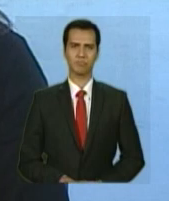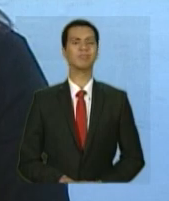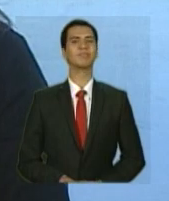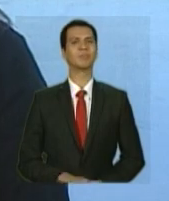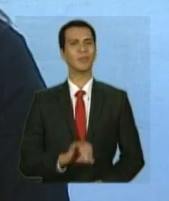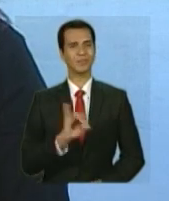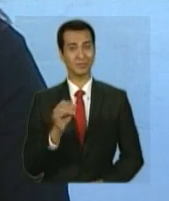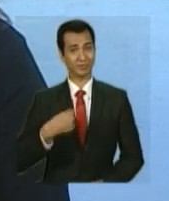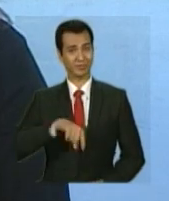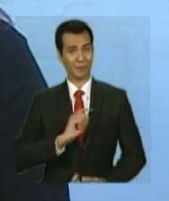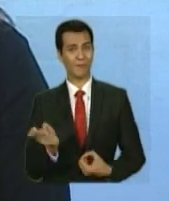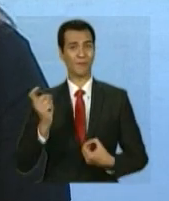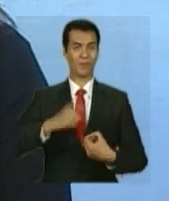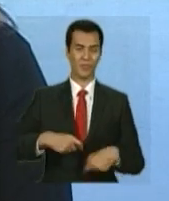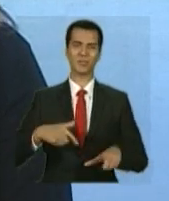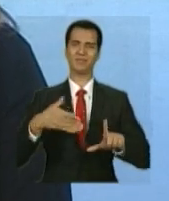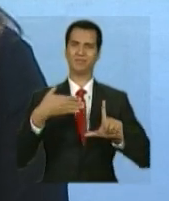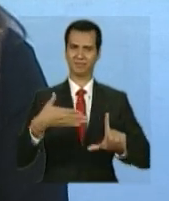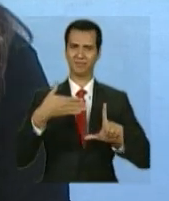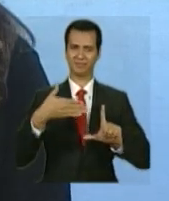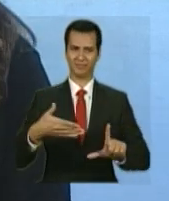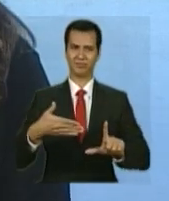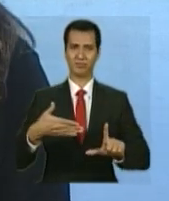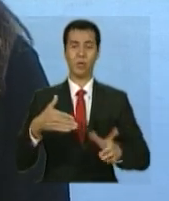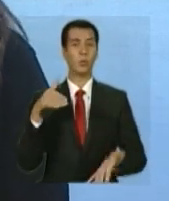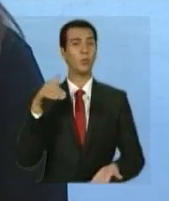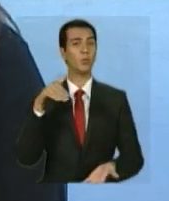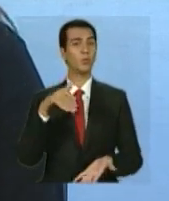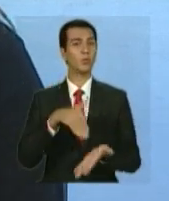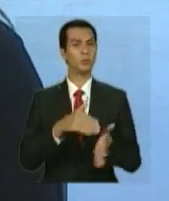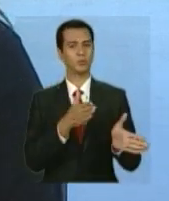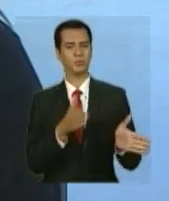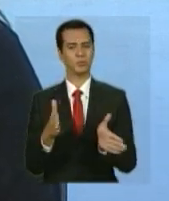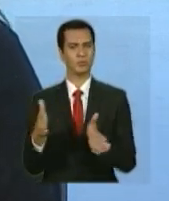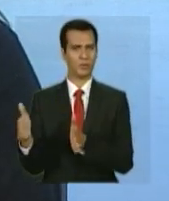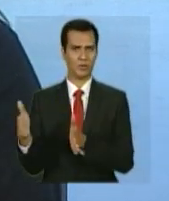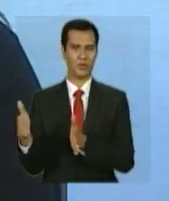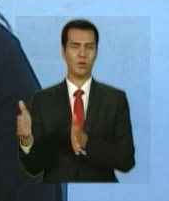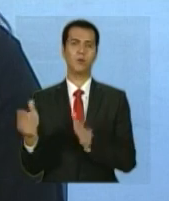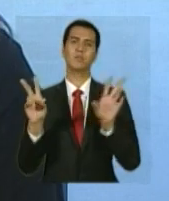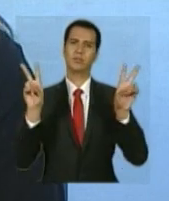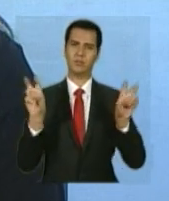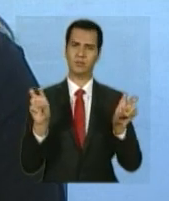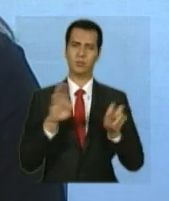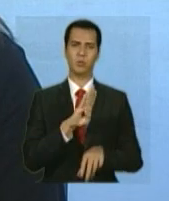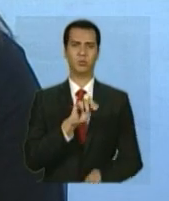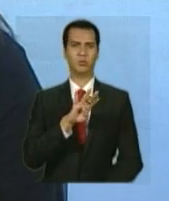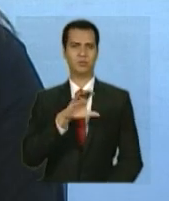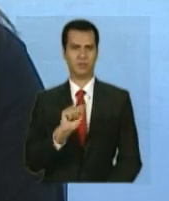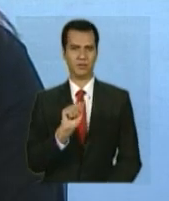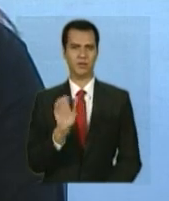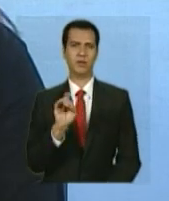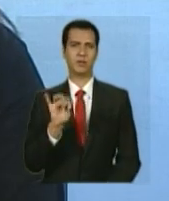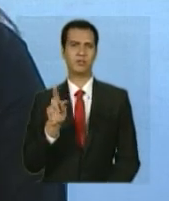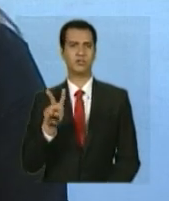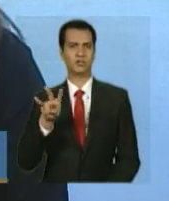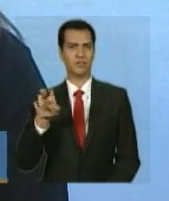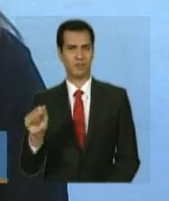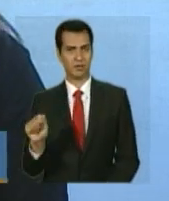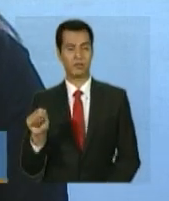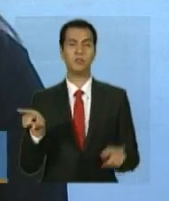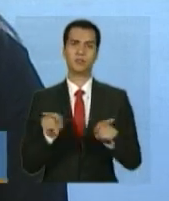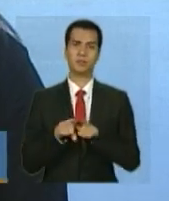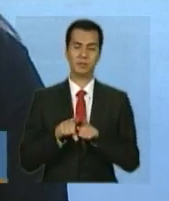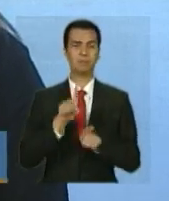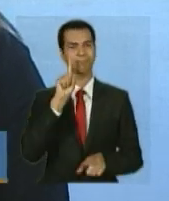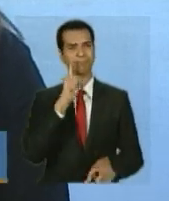Olá, estamos de volta, mas ao último bloco da teleconferência sobre busca ativa e identificação de